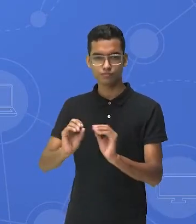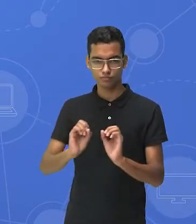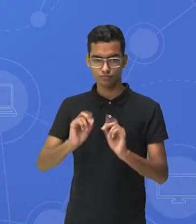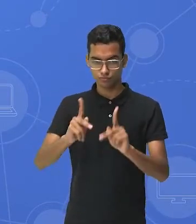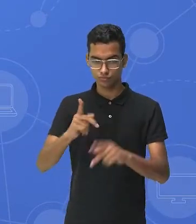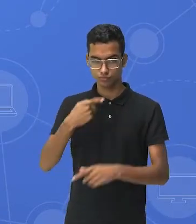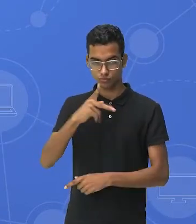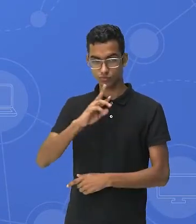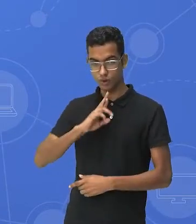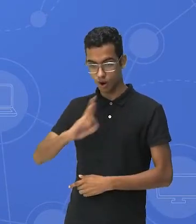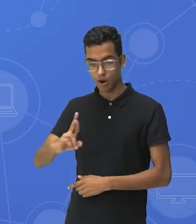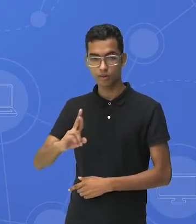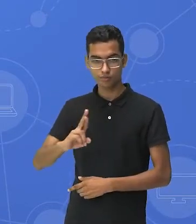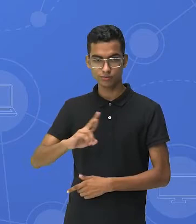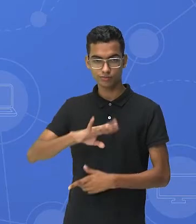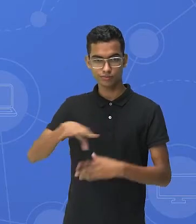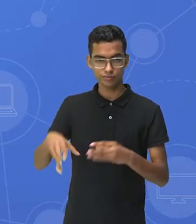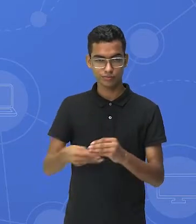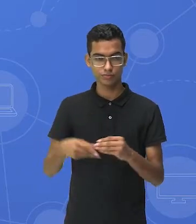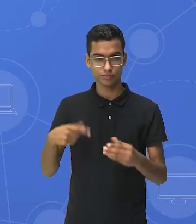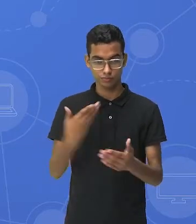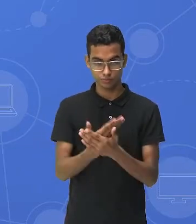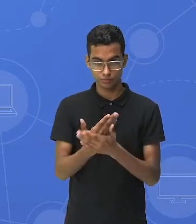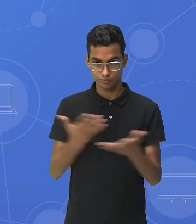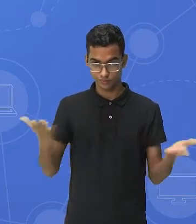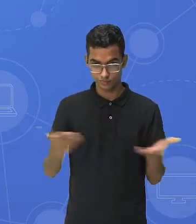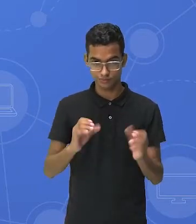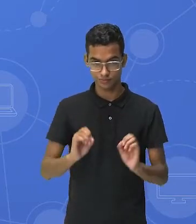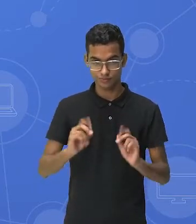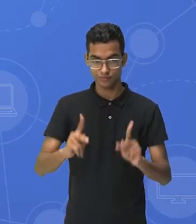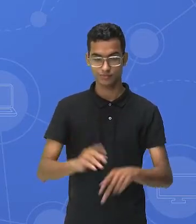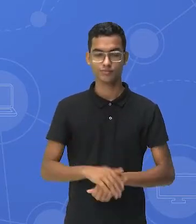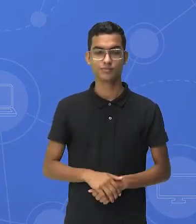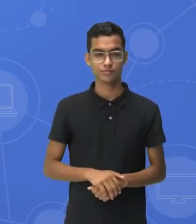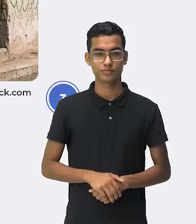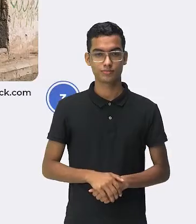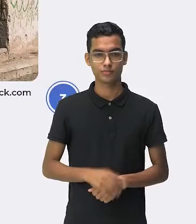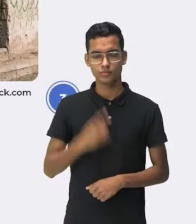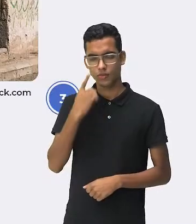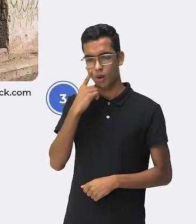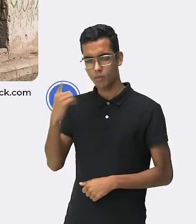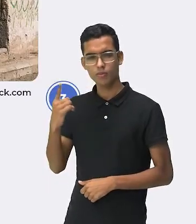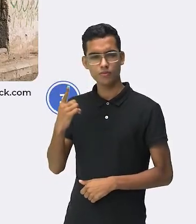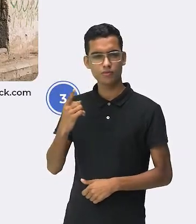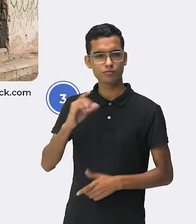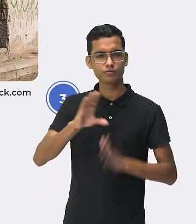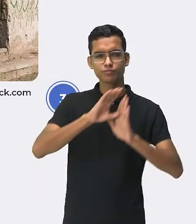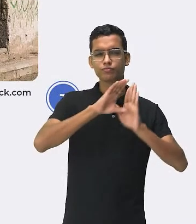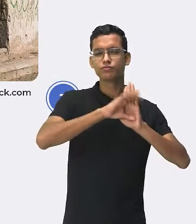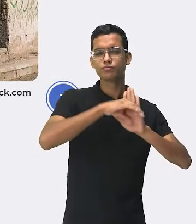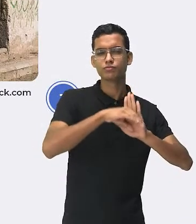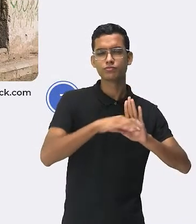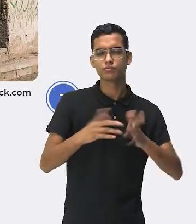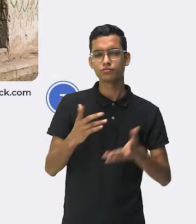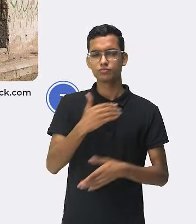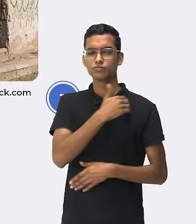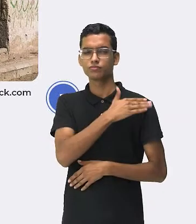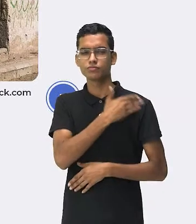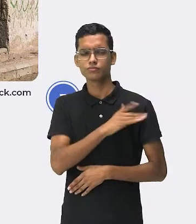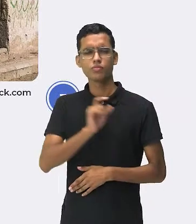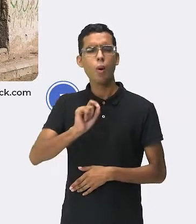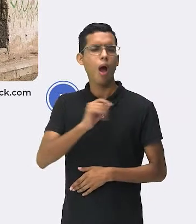a sua contribuição para a nossa aula. E vamos ver o que é preconceito? Vamos lá? Então, olha só, o que